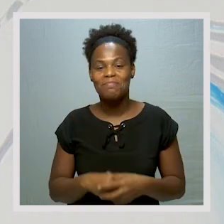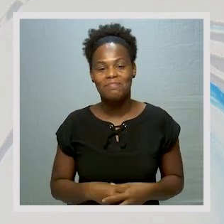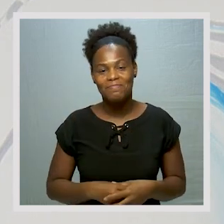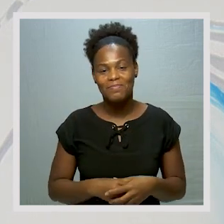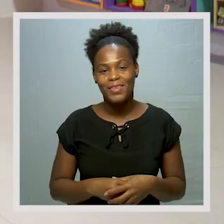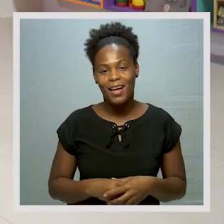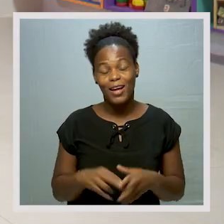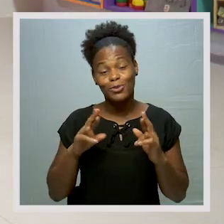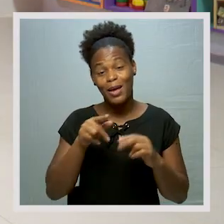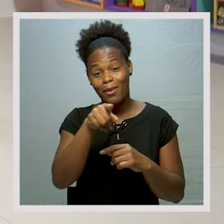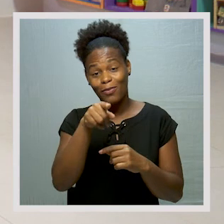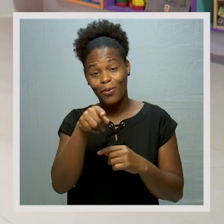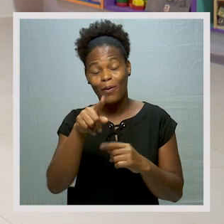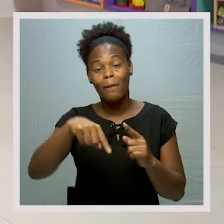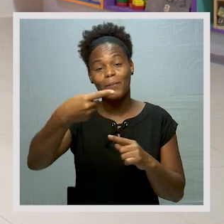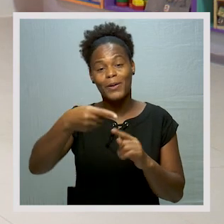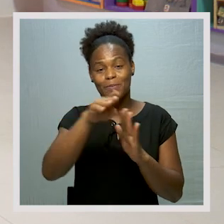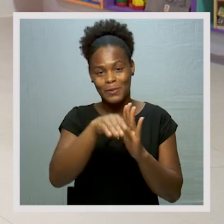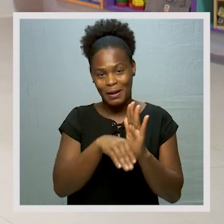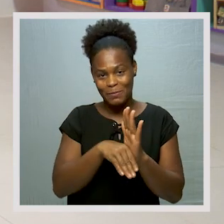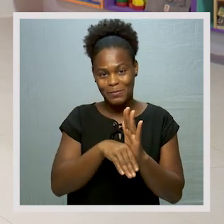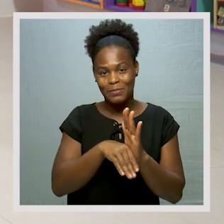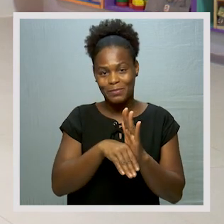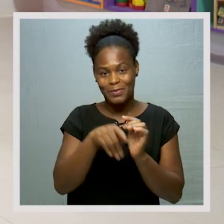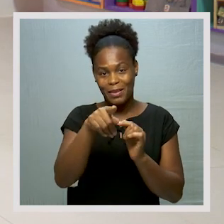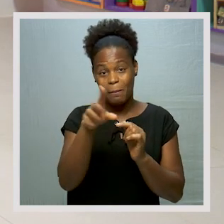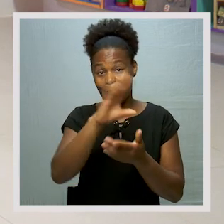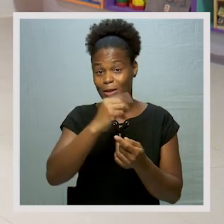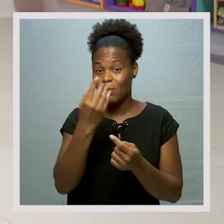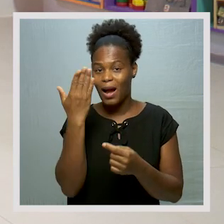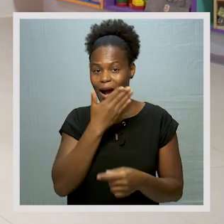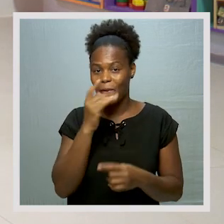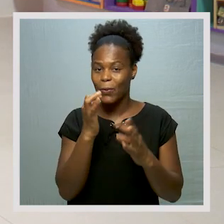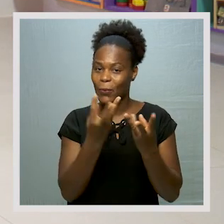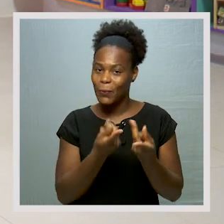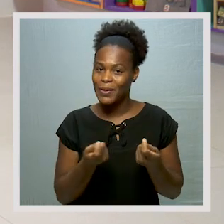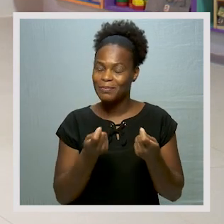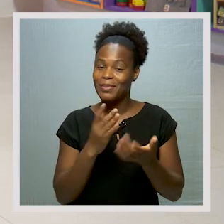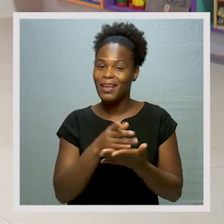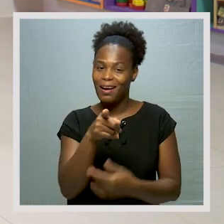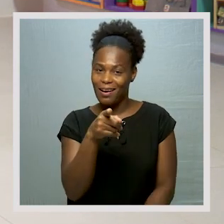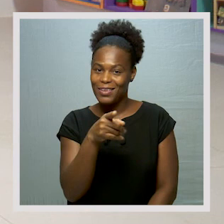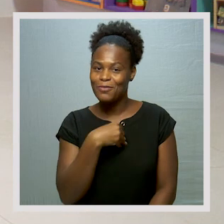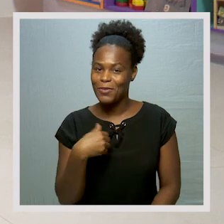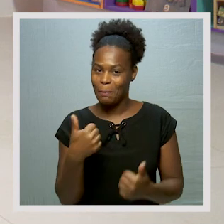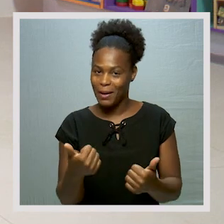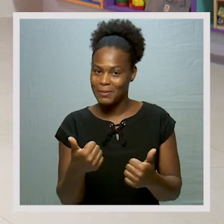em Casa. Conto convosco no próximo programa em mais uma aula de economia.